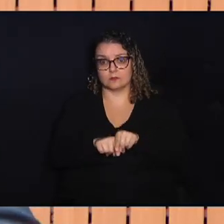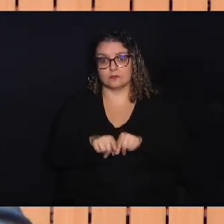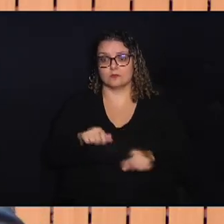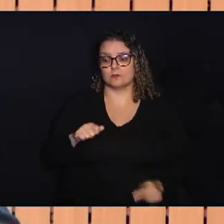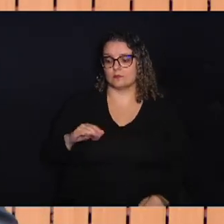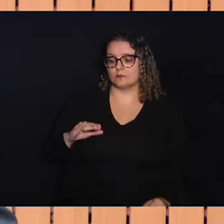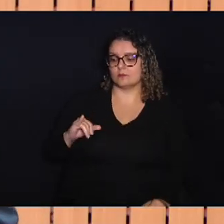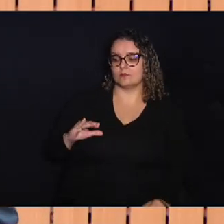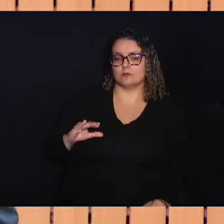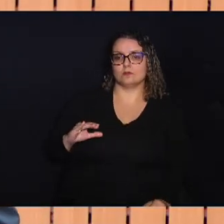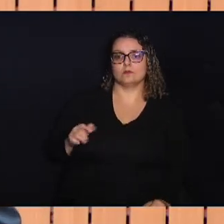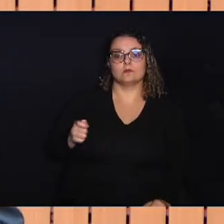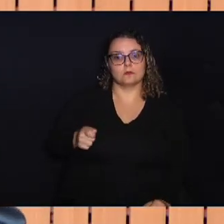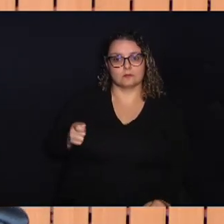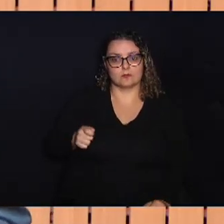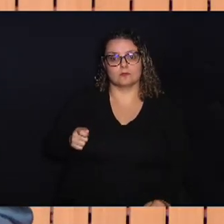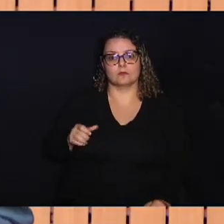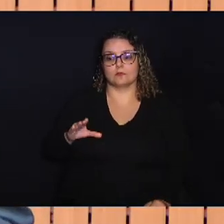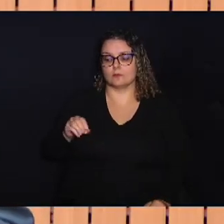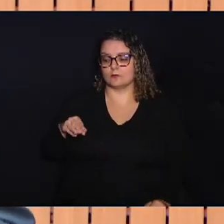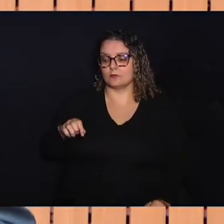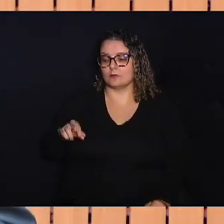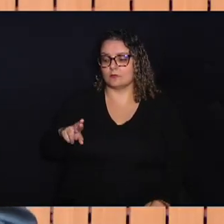que é a Associação Comercial,